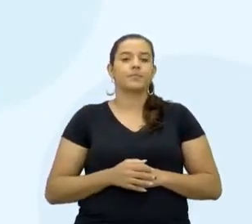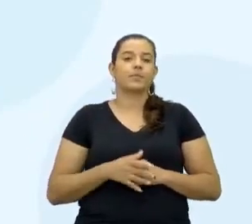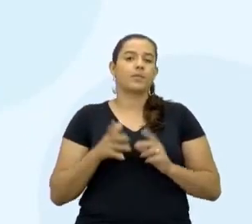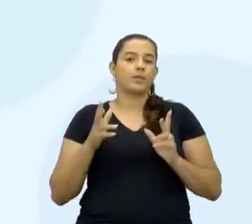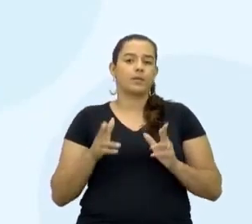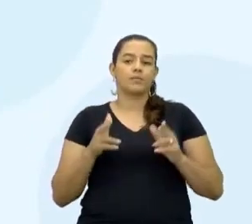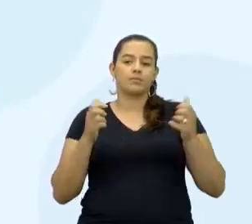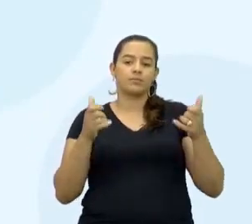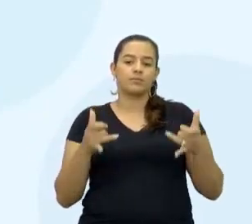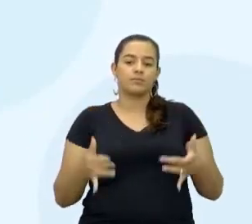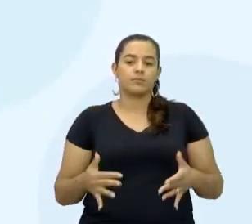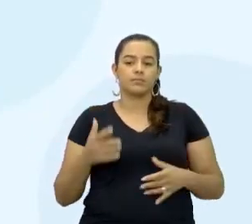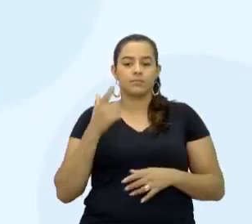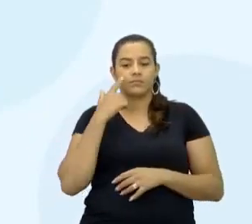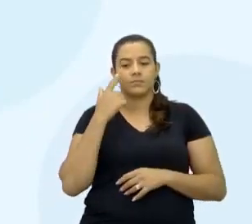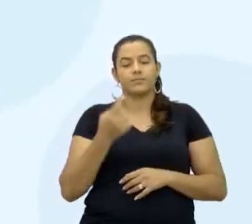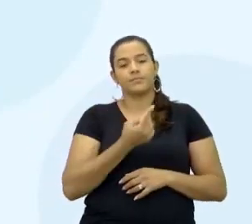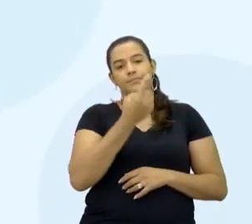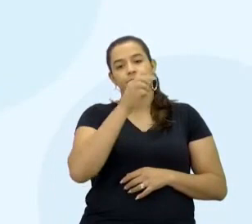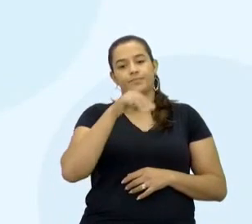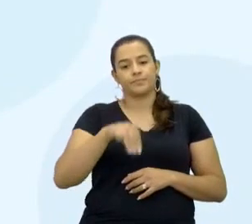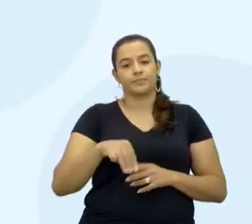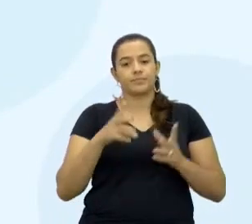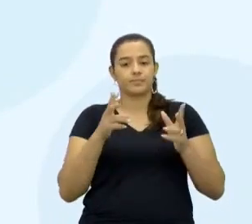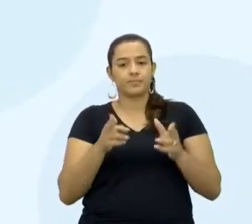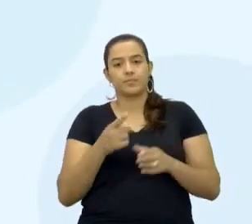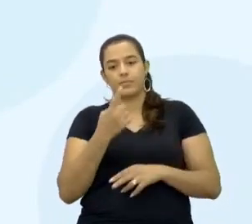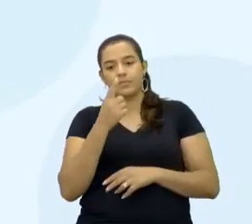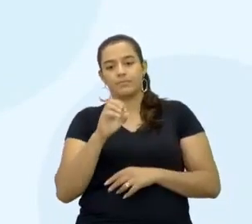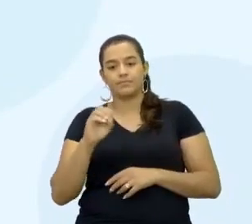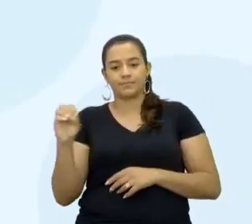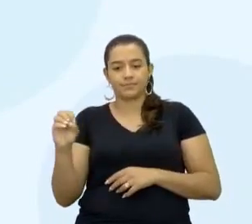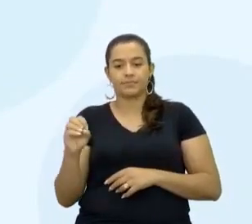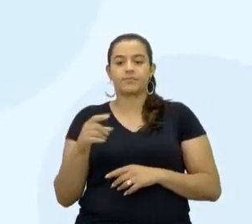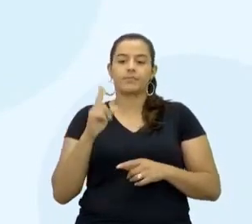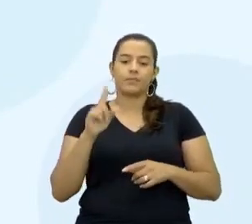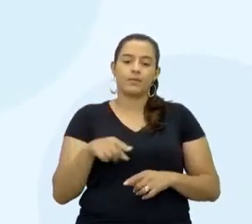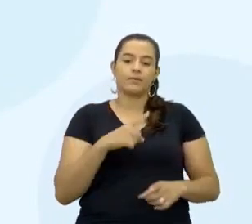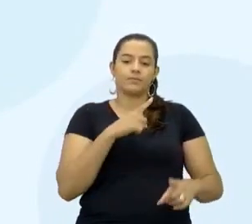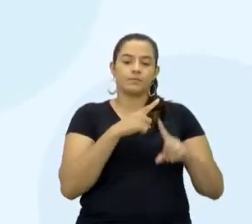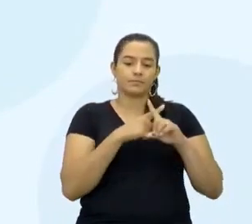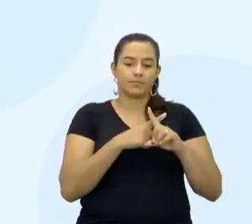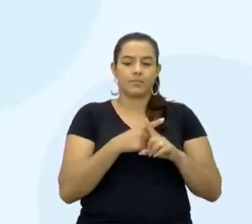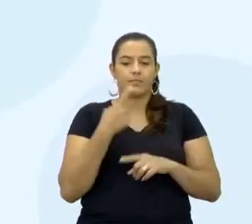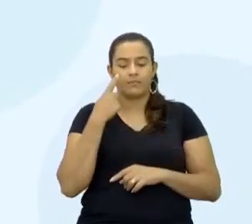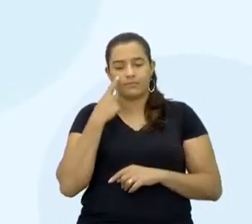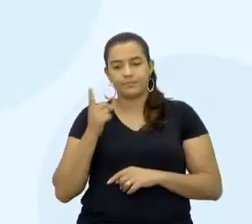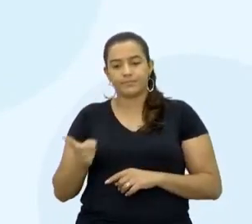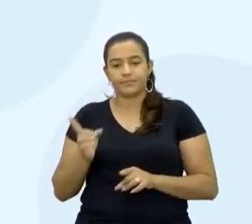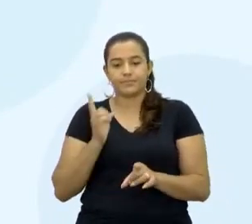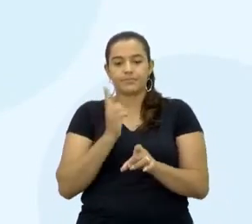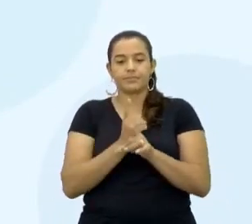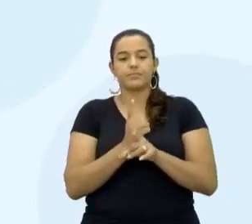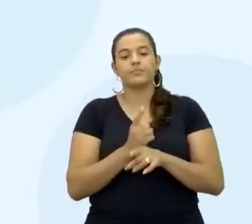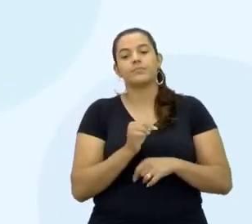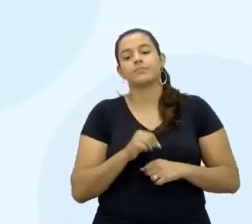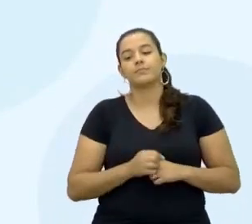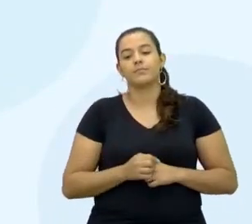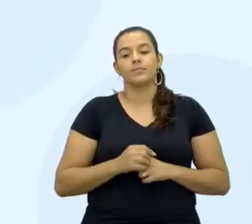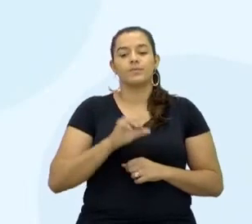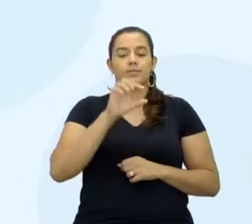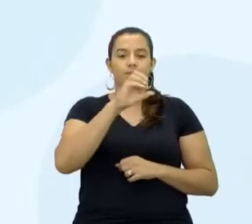que 1 metro vale 100 centímetros, né? Por regra de 3 ou por proporção, eu vou descobrir quanto vale